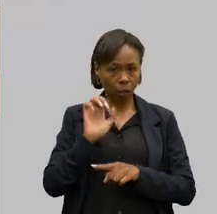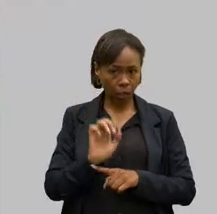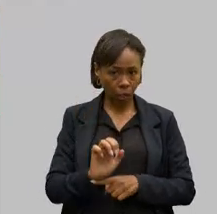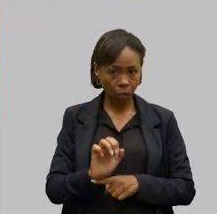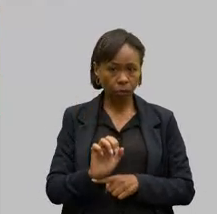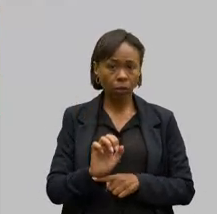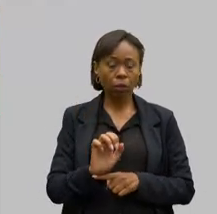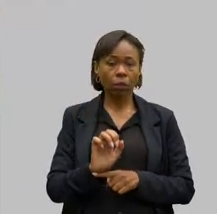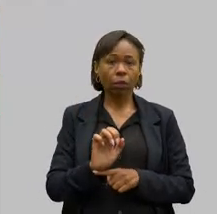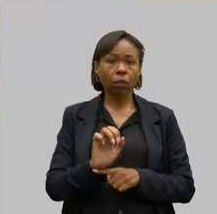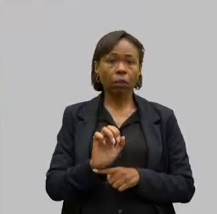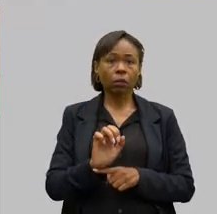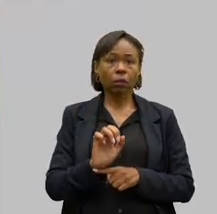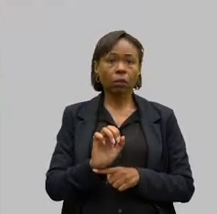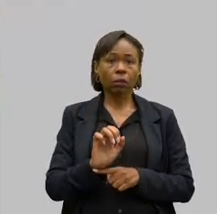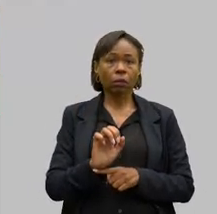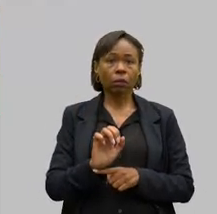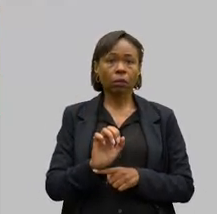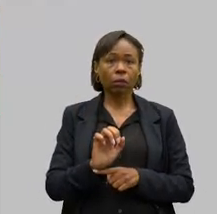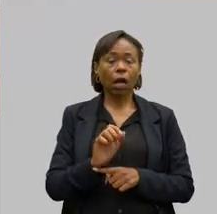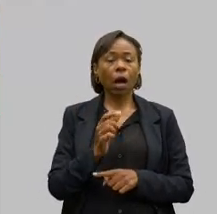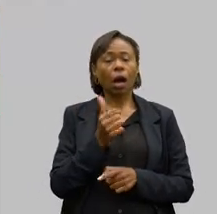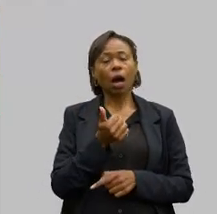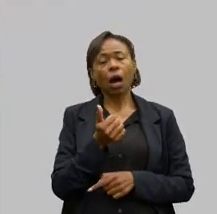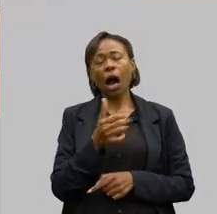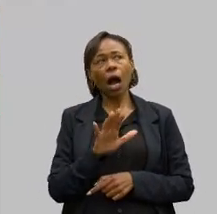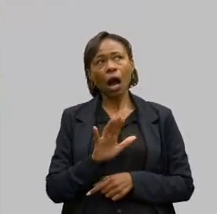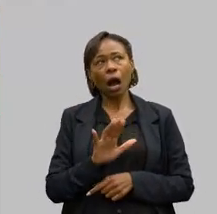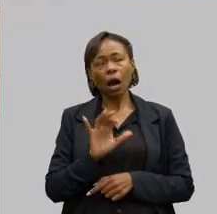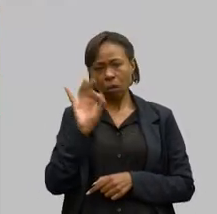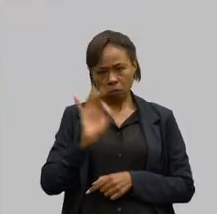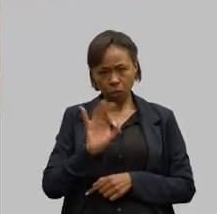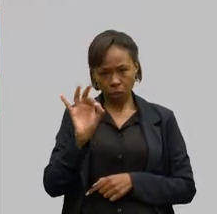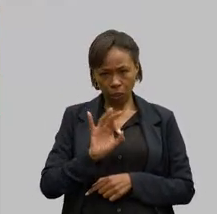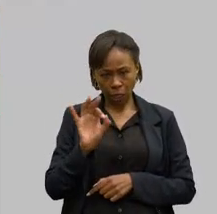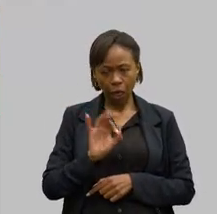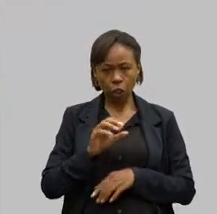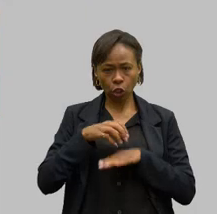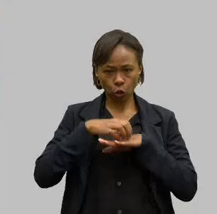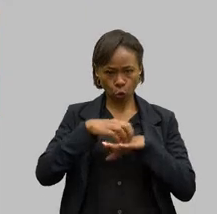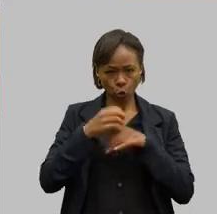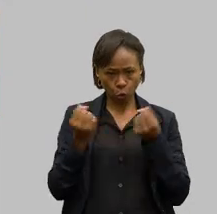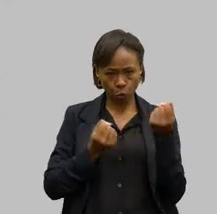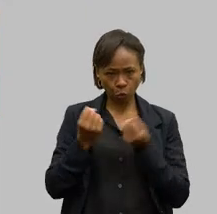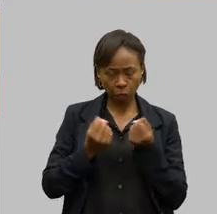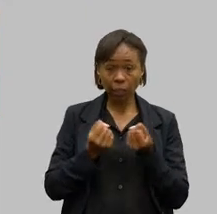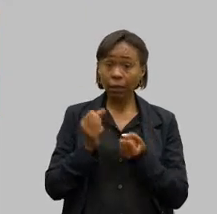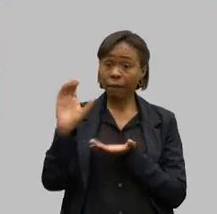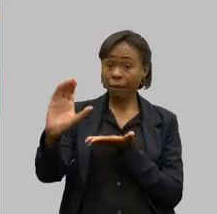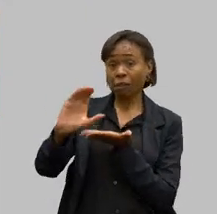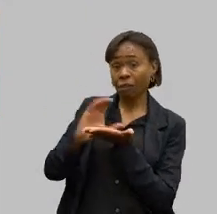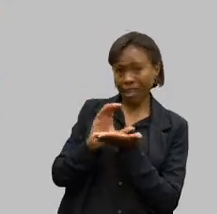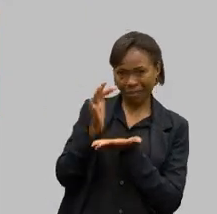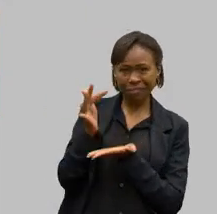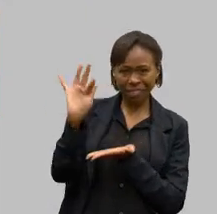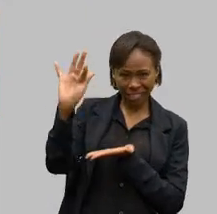ele, a porcentagem do transporte da verba federal que poderíamos utilizar